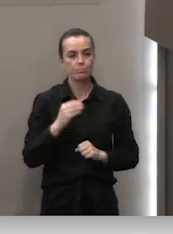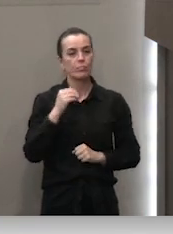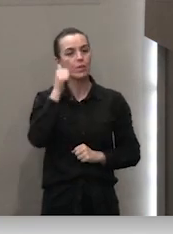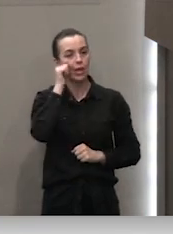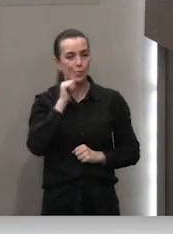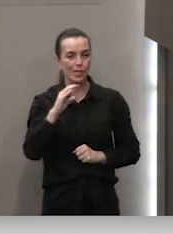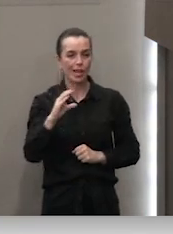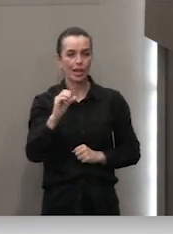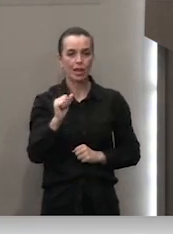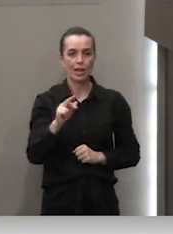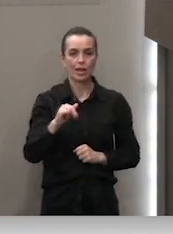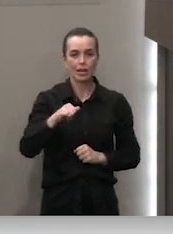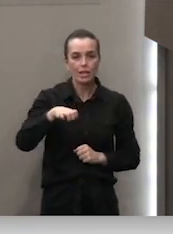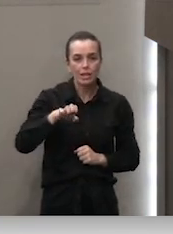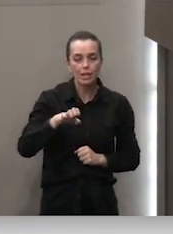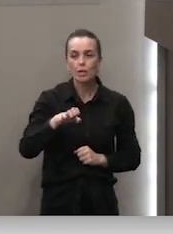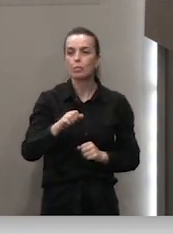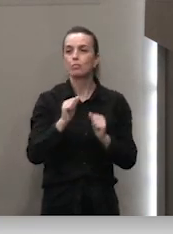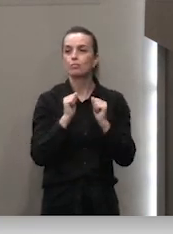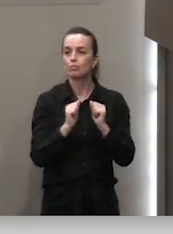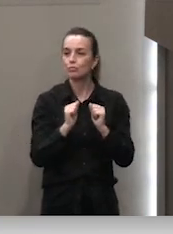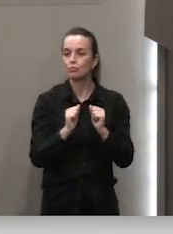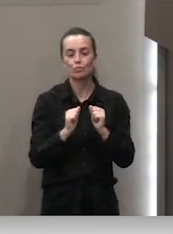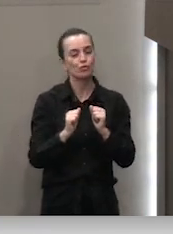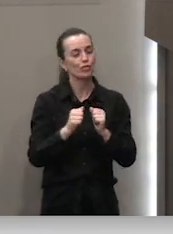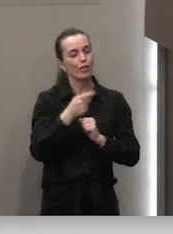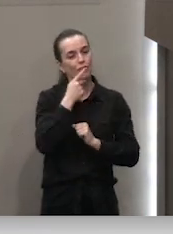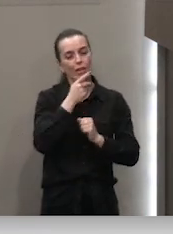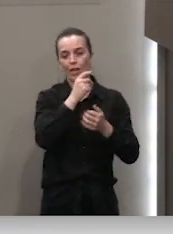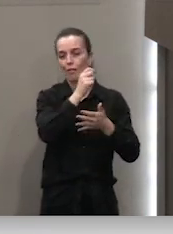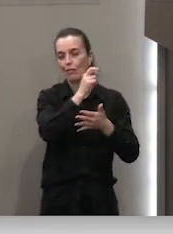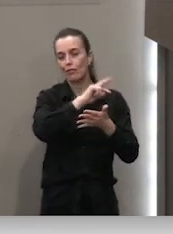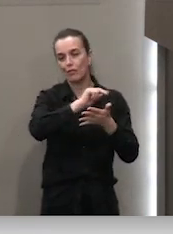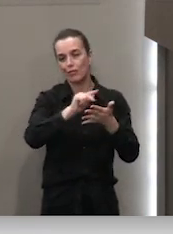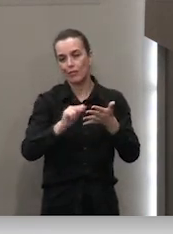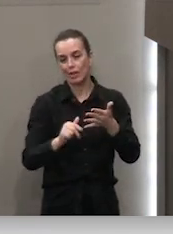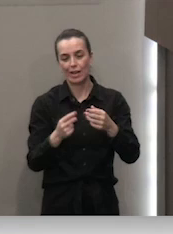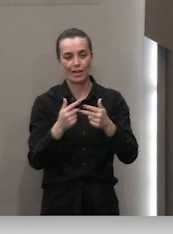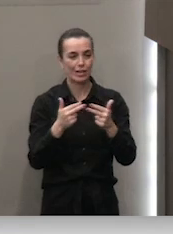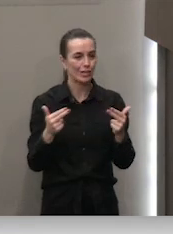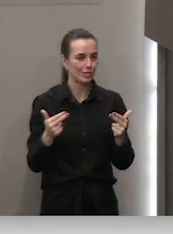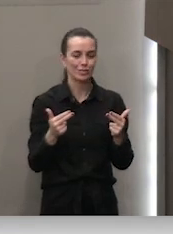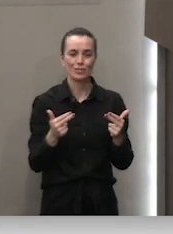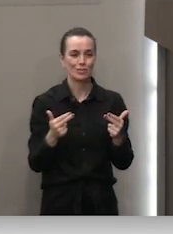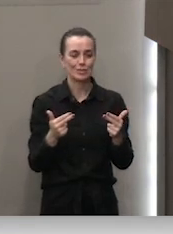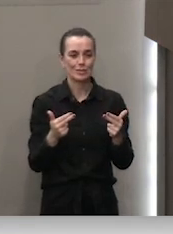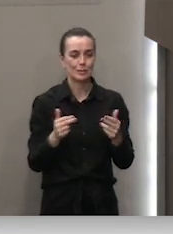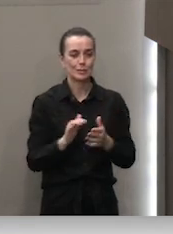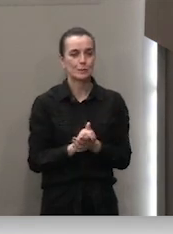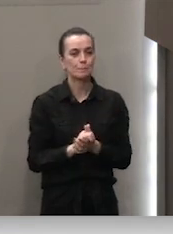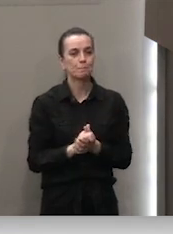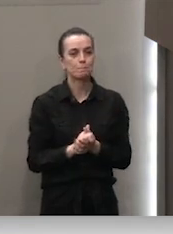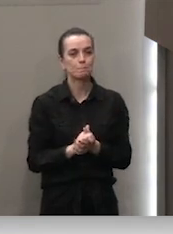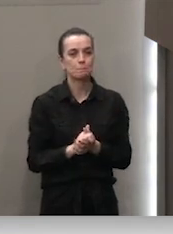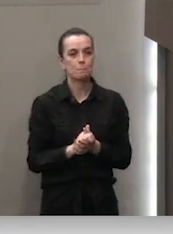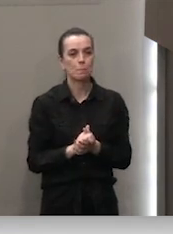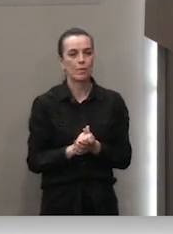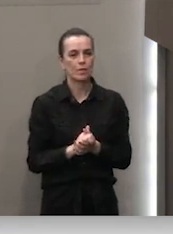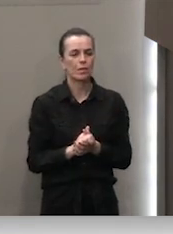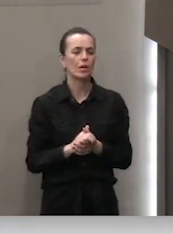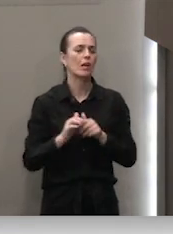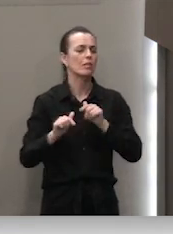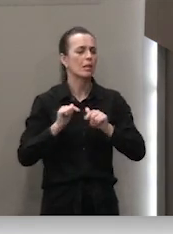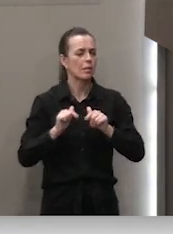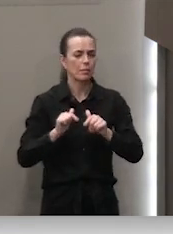falei anteriormente, enumerar várias coisas, mas o trabalho com professores, funcionários, na orientação, nas dificuldades